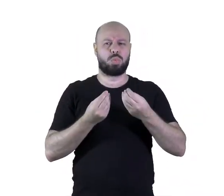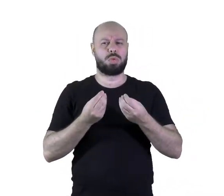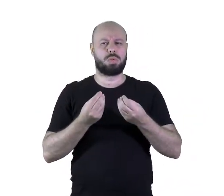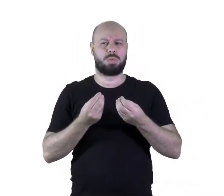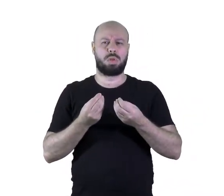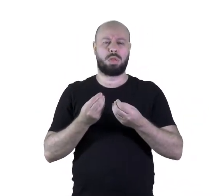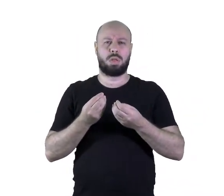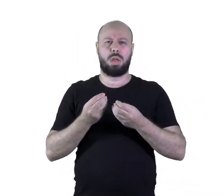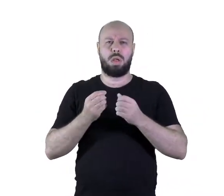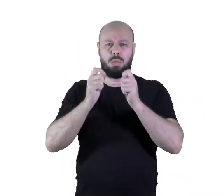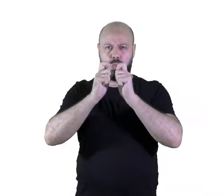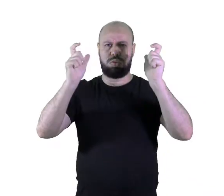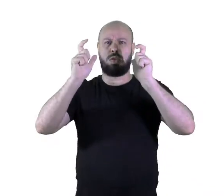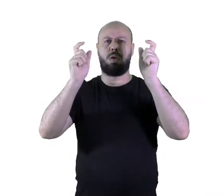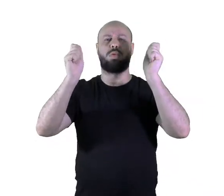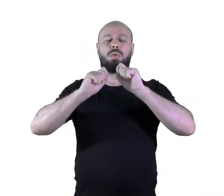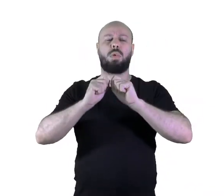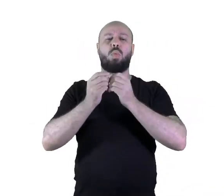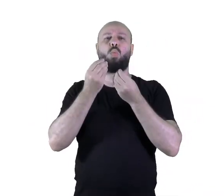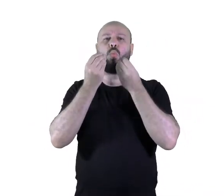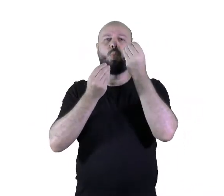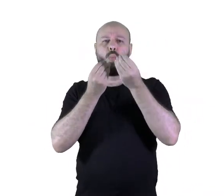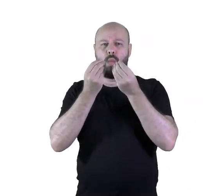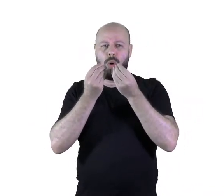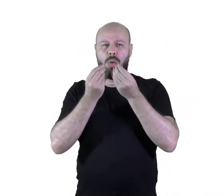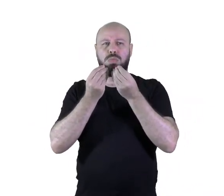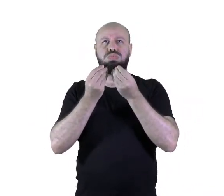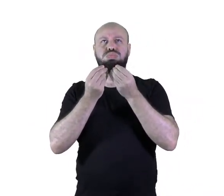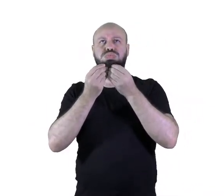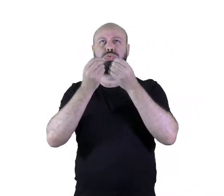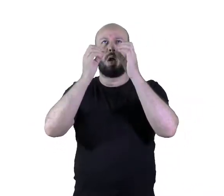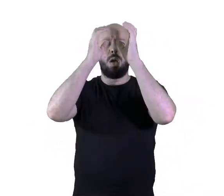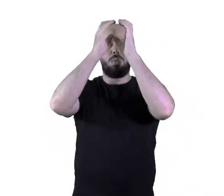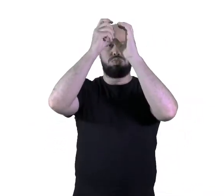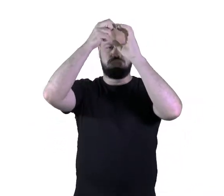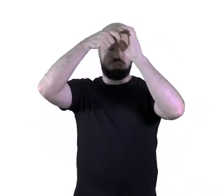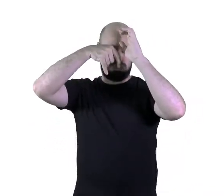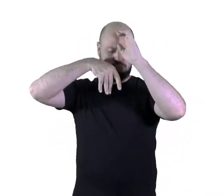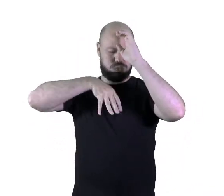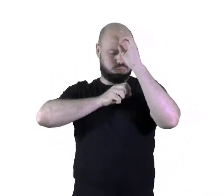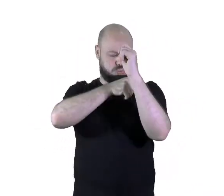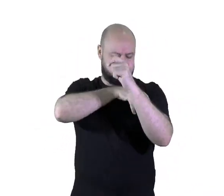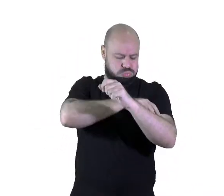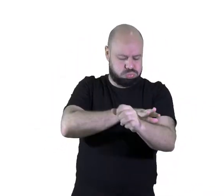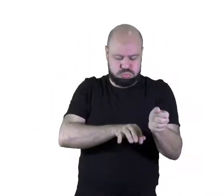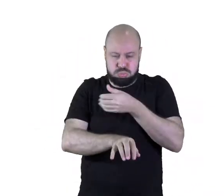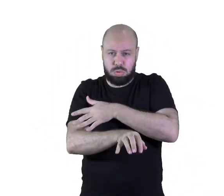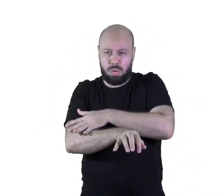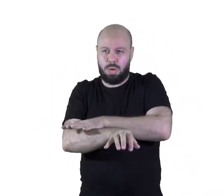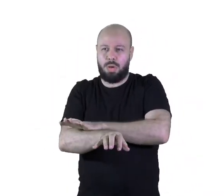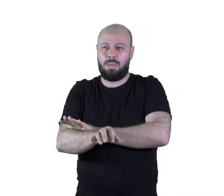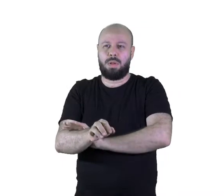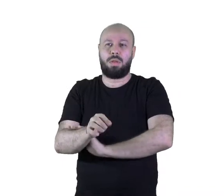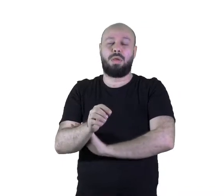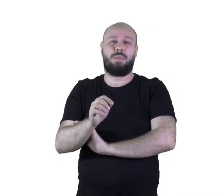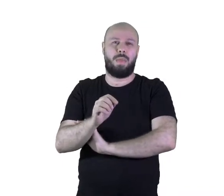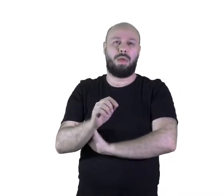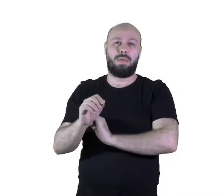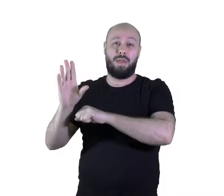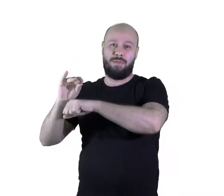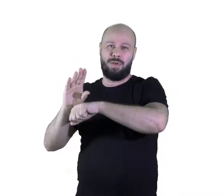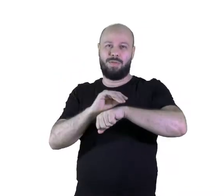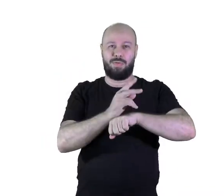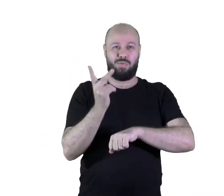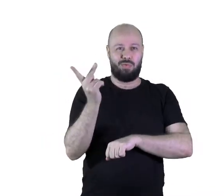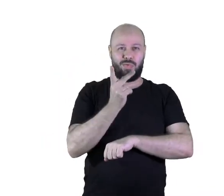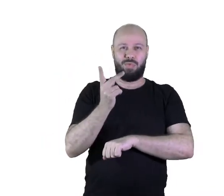bem destacado como é que é o sistema nervoso e aonde ele vai irradiar. Tanto na foto pequena ali de perfil, quanto na foto